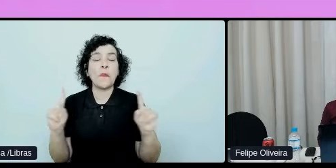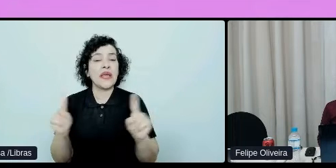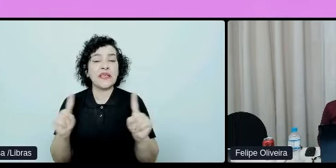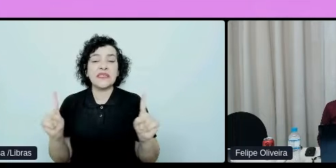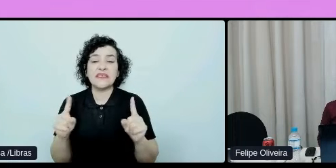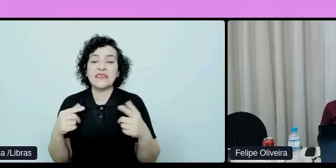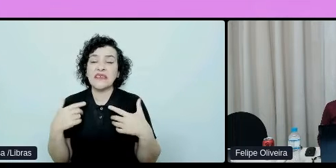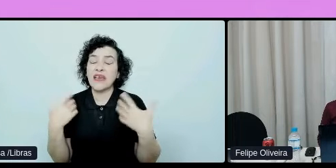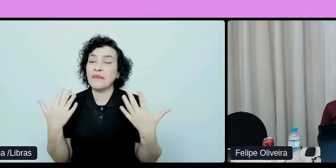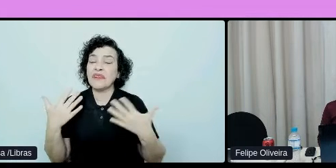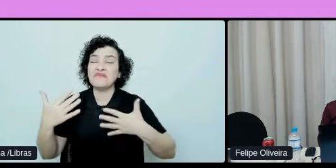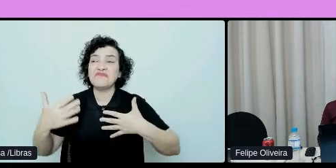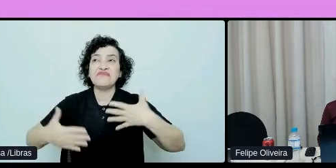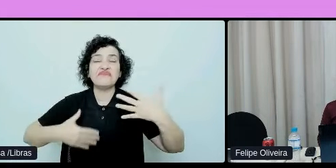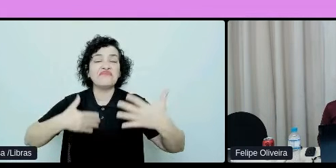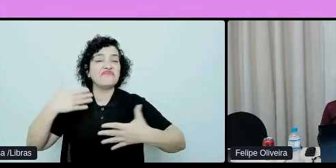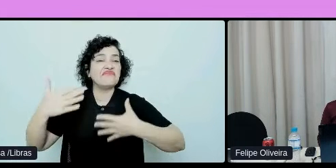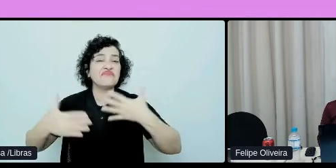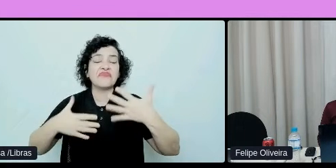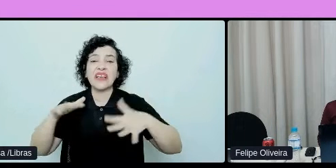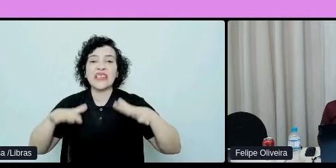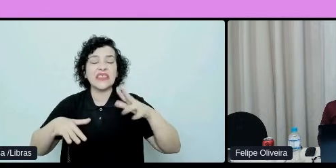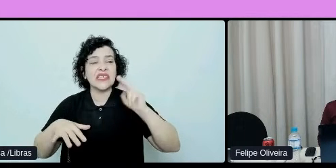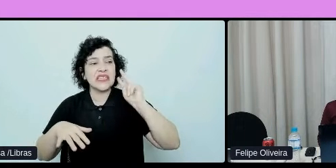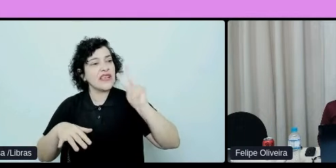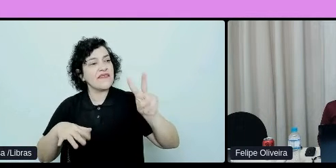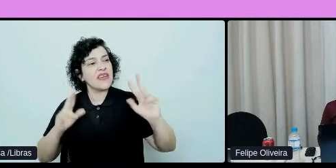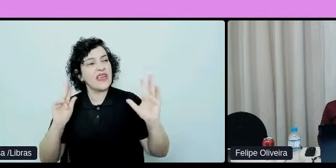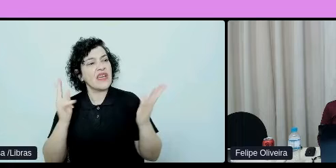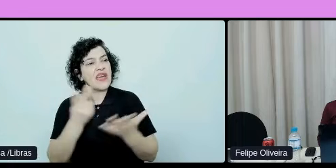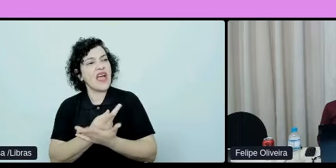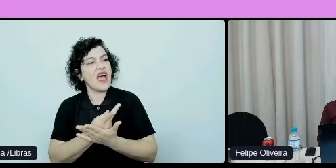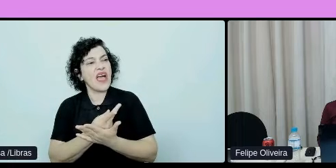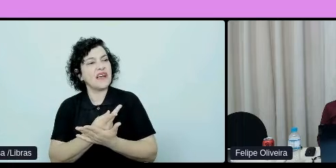tão automática, você vê uma coisa errada, ou vê uma coisa que não está